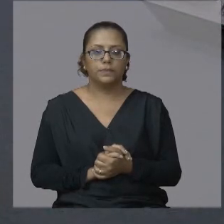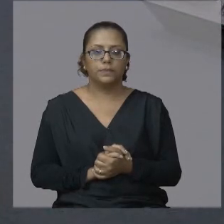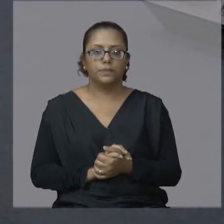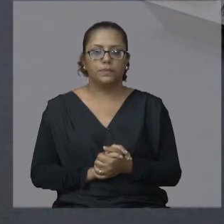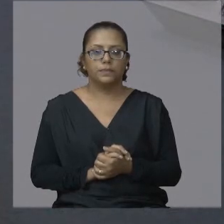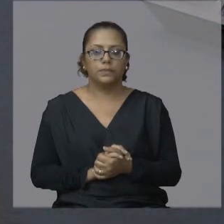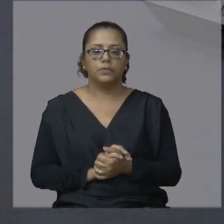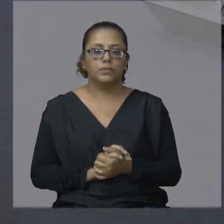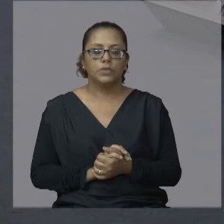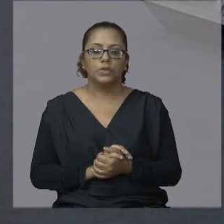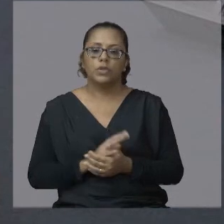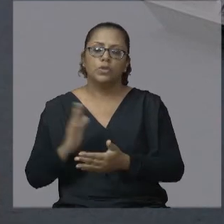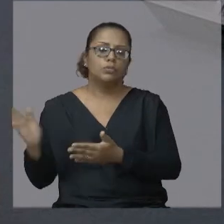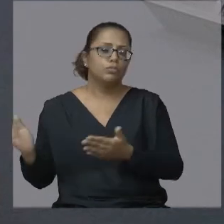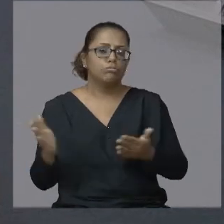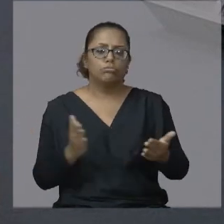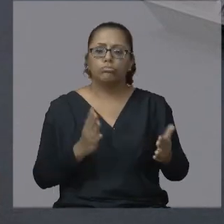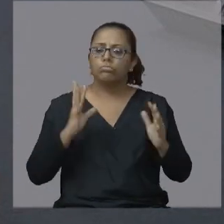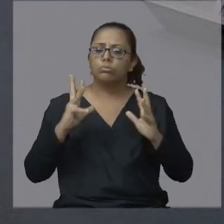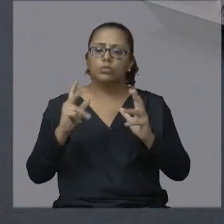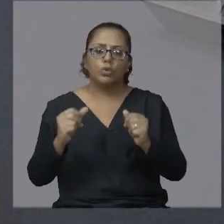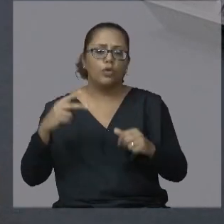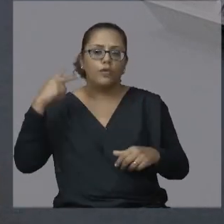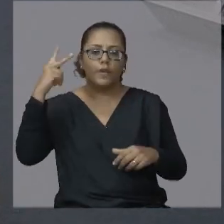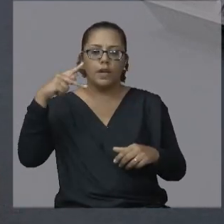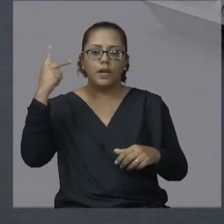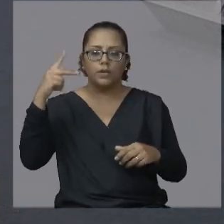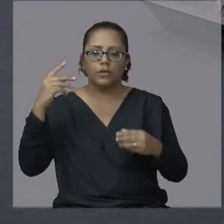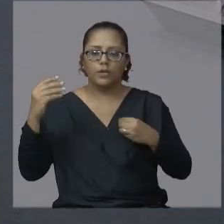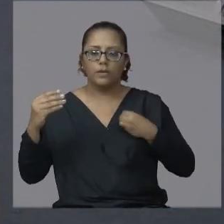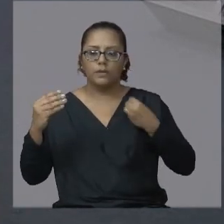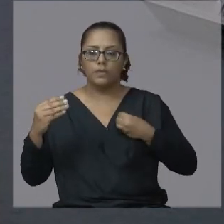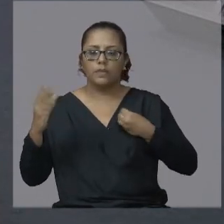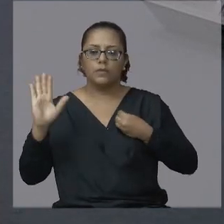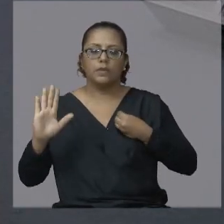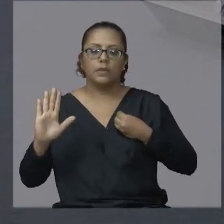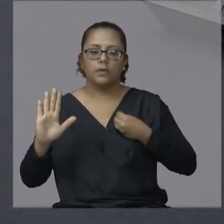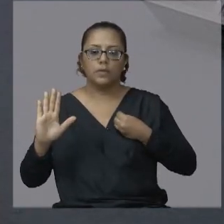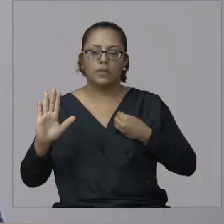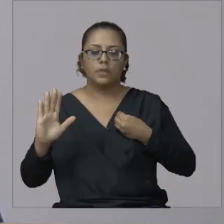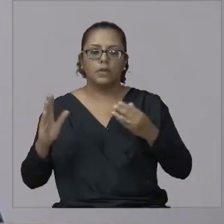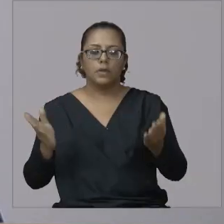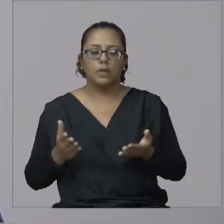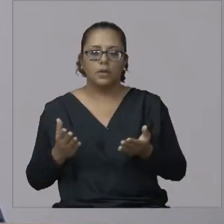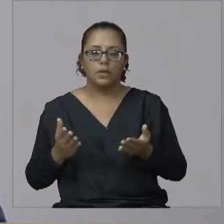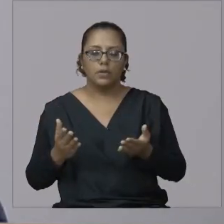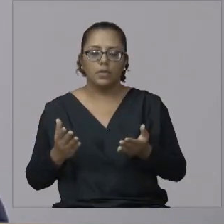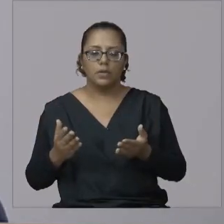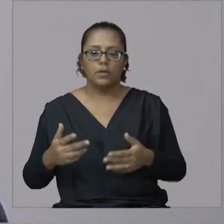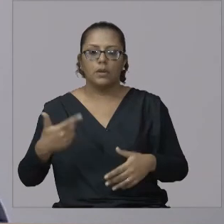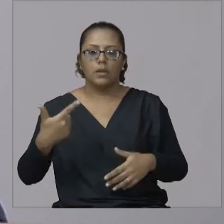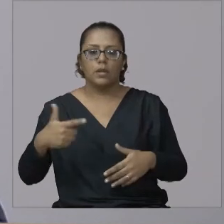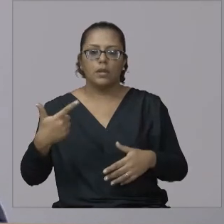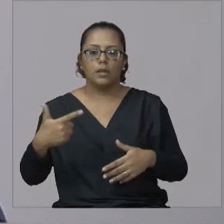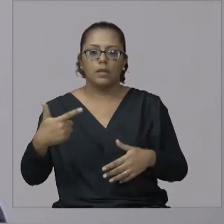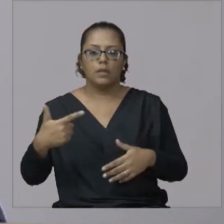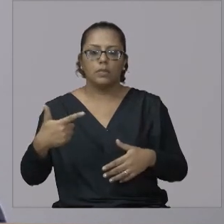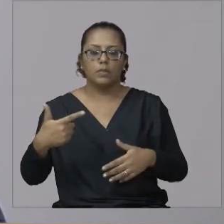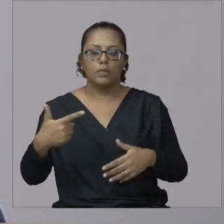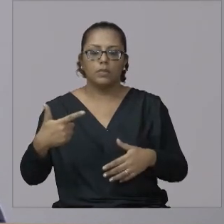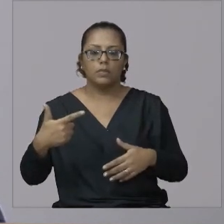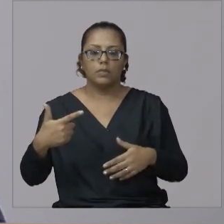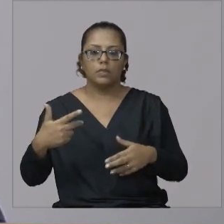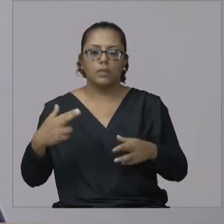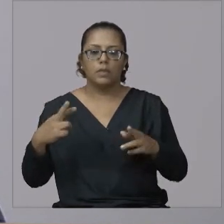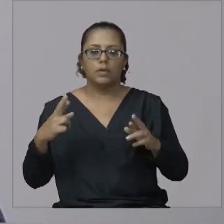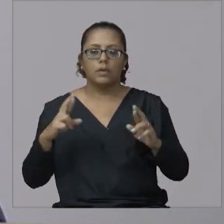Convoco todos os vereadores presentes para a redação da segunda sessão extraordinária para a eleição dos membros das